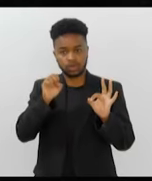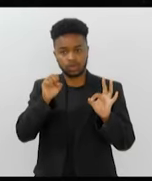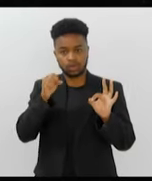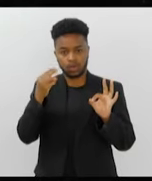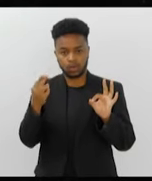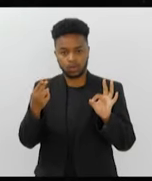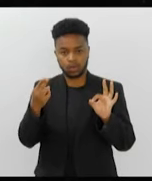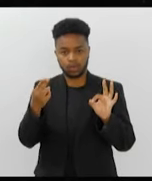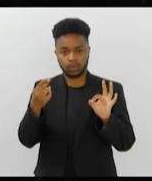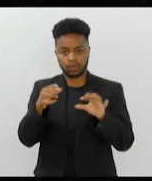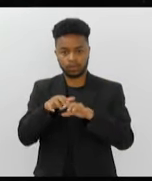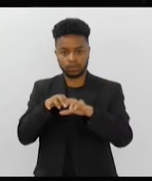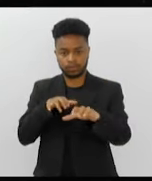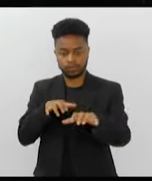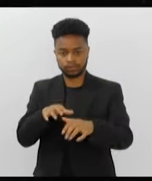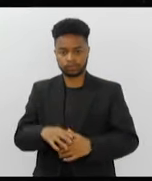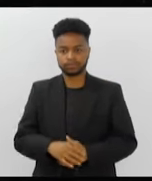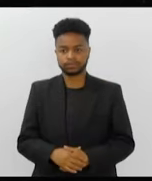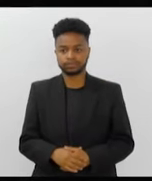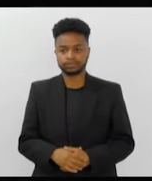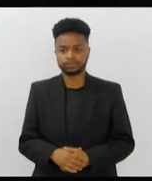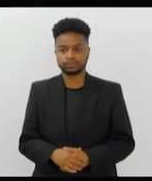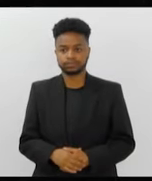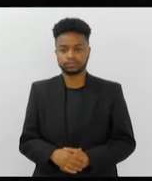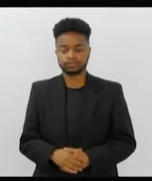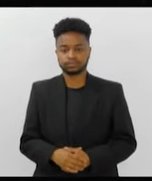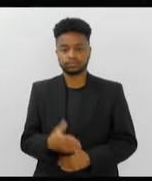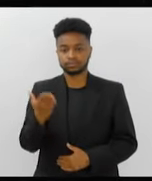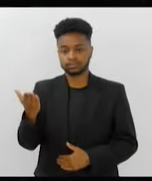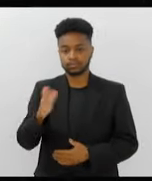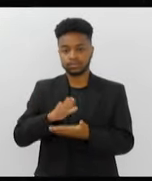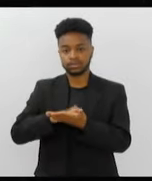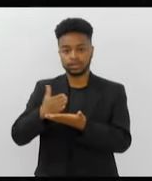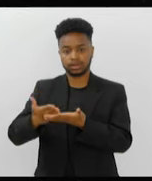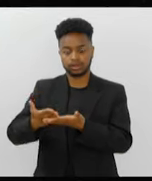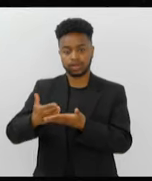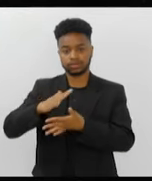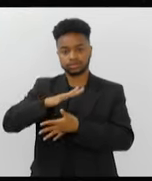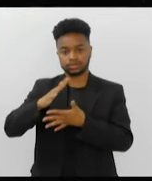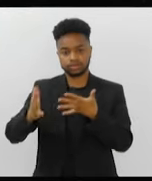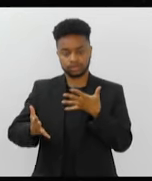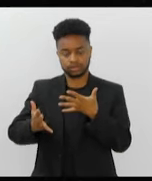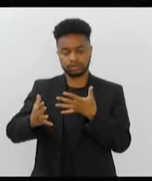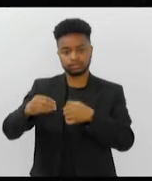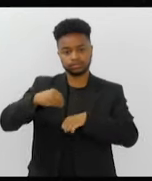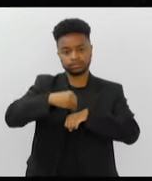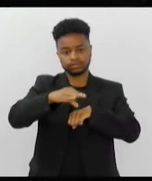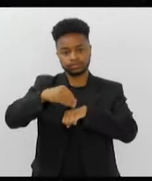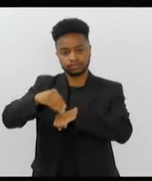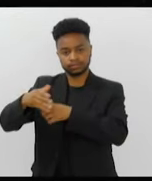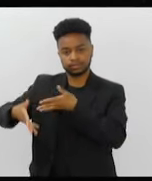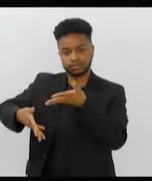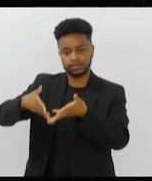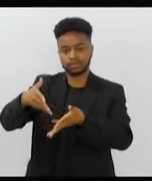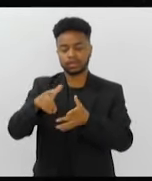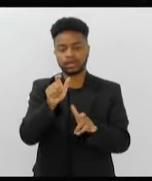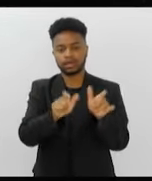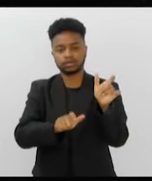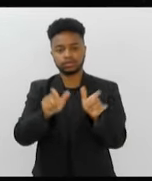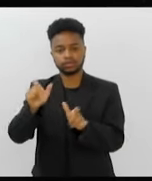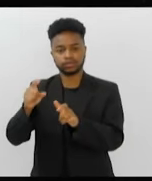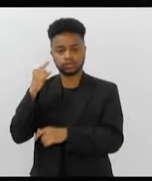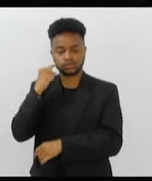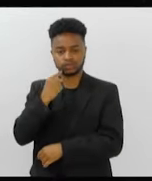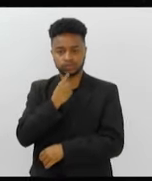presencial ou remota, intérprete da língua de Libras, que leva a nossa voz